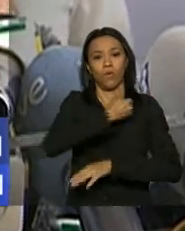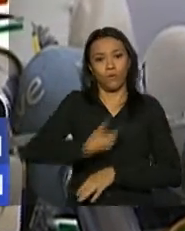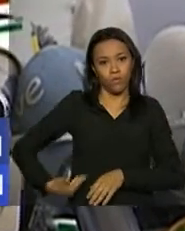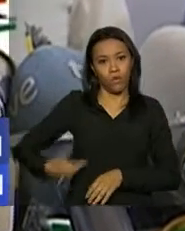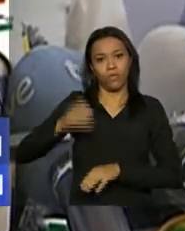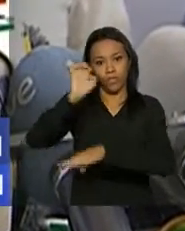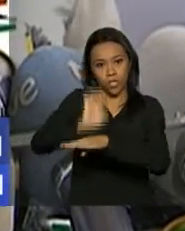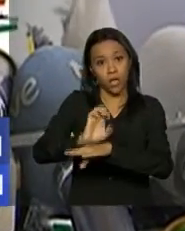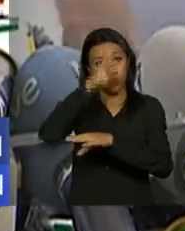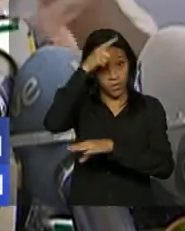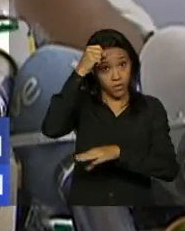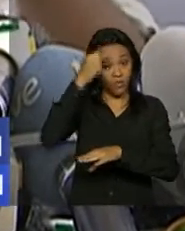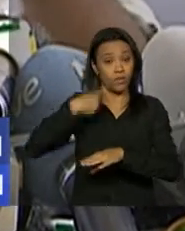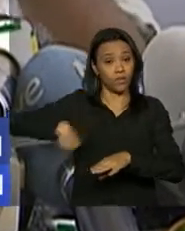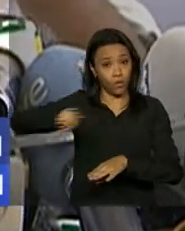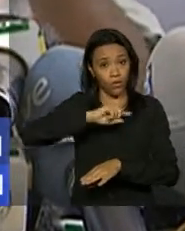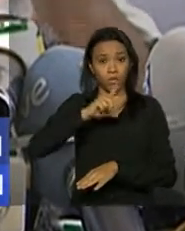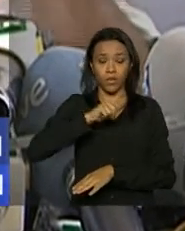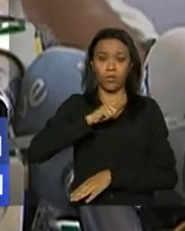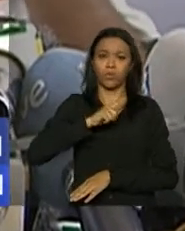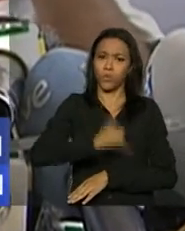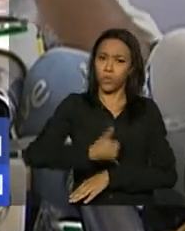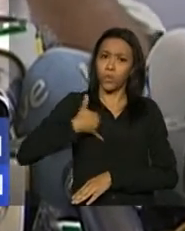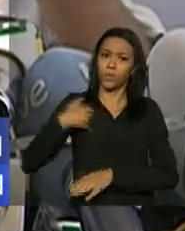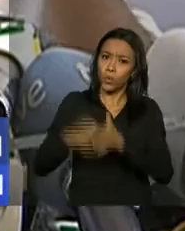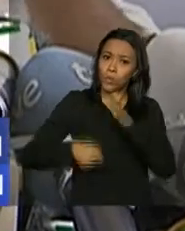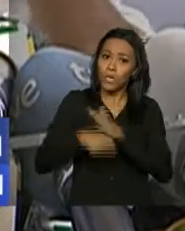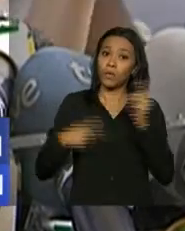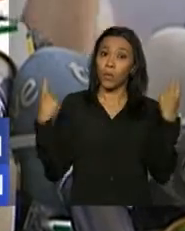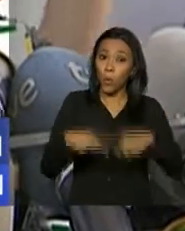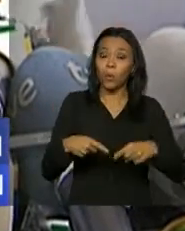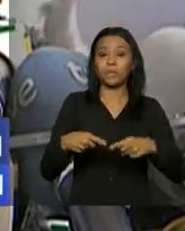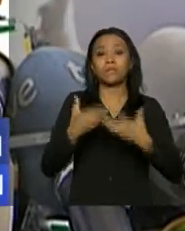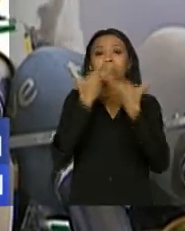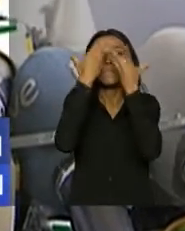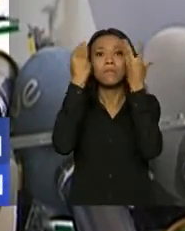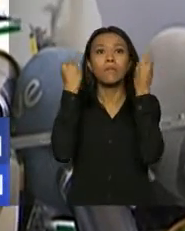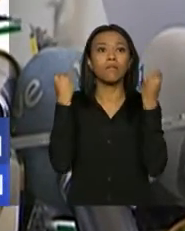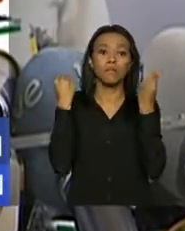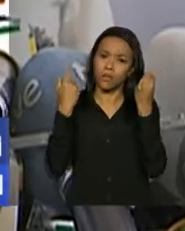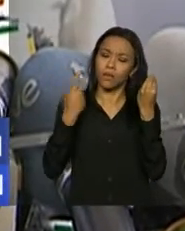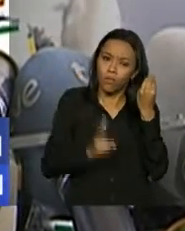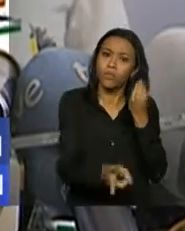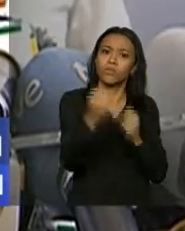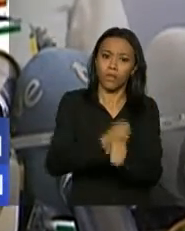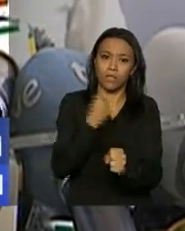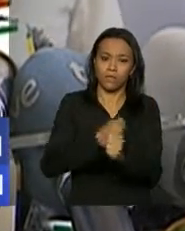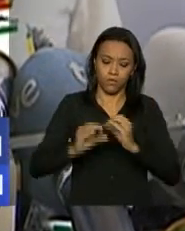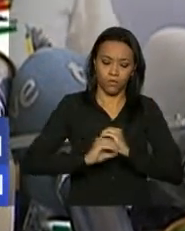Prefeitura. Nós temos orgulho de termos lutado contra isso, de ter feito saneamento. Eu não